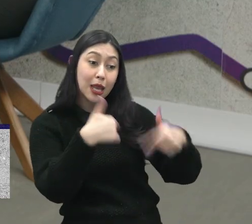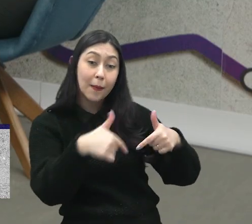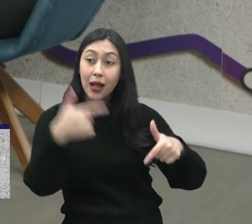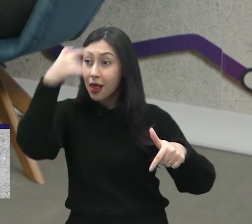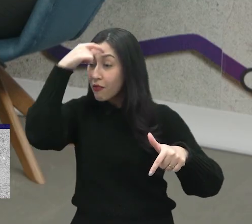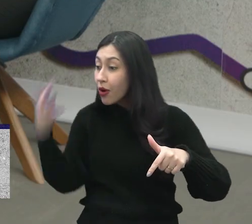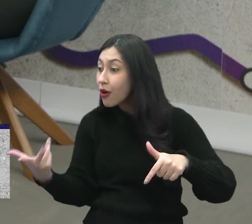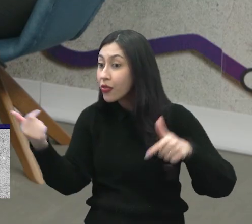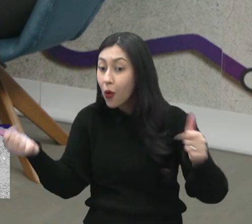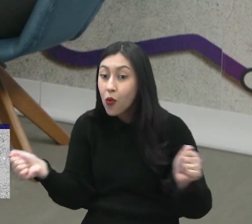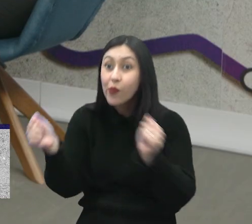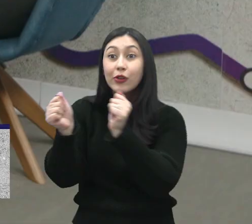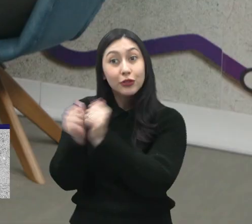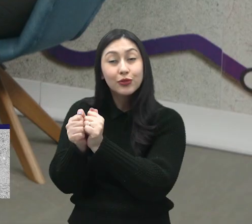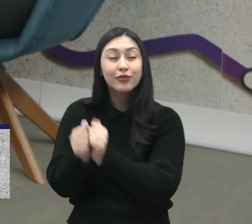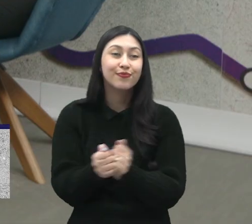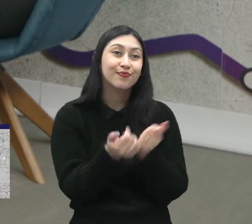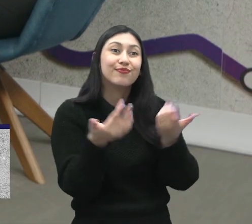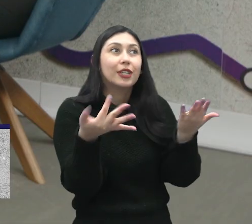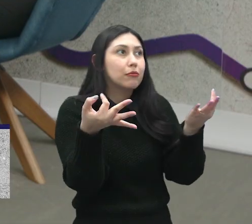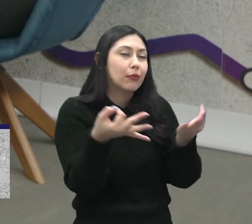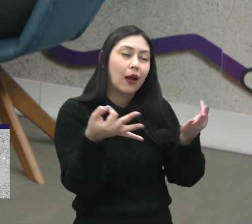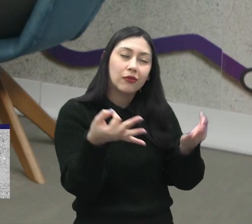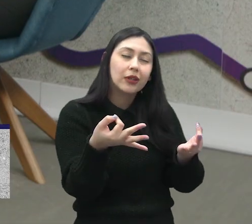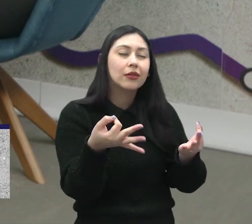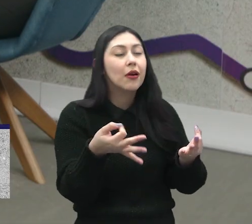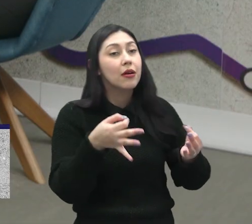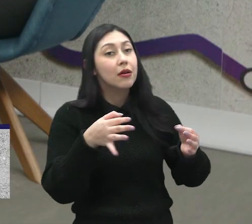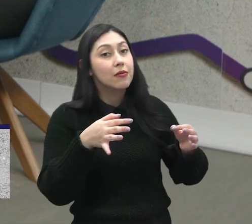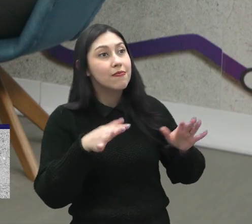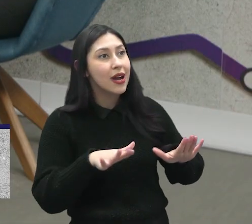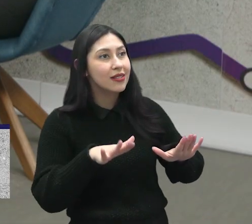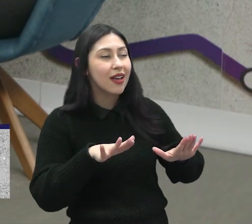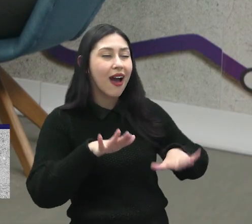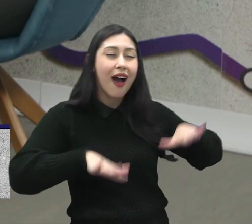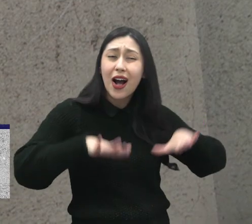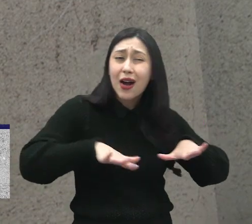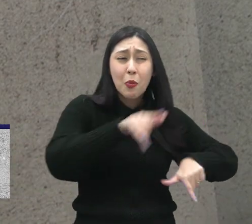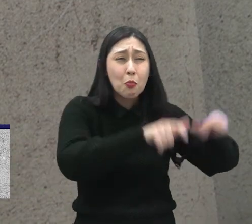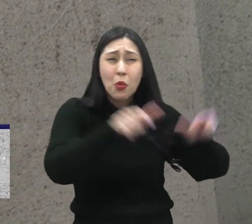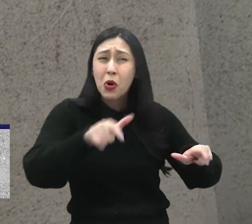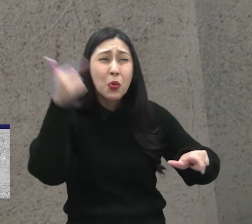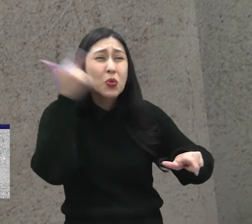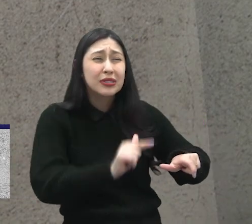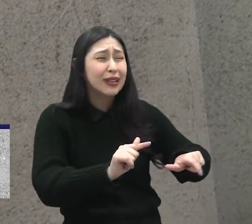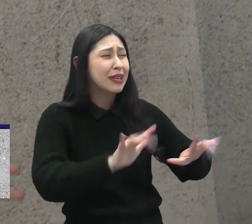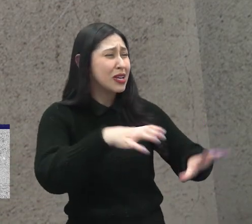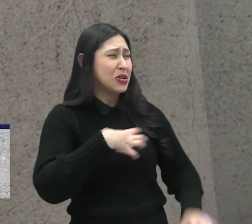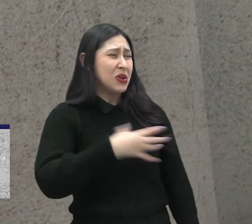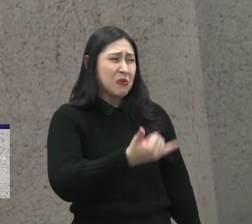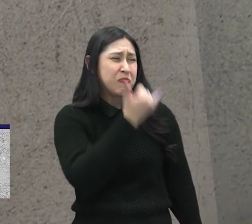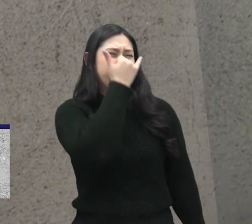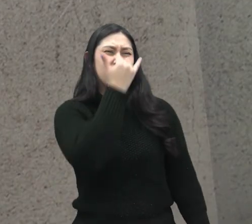Que seria o ideal, né? Até porque muitas pessoas não conseguem e aí acaba gerando frustração também. É difícil ter